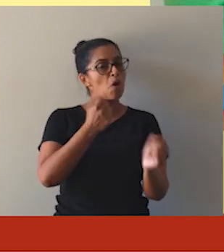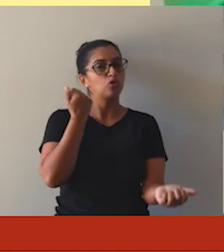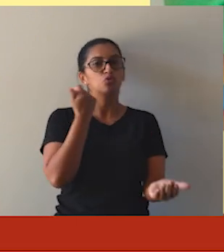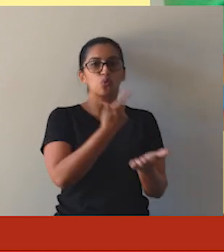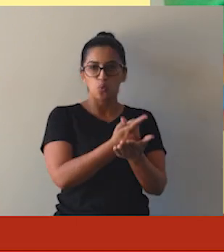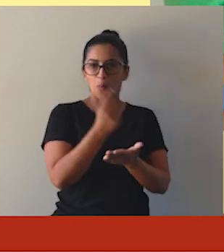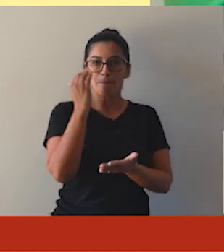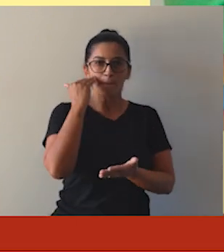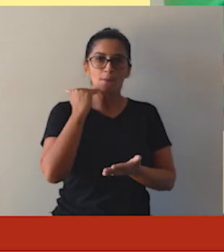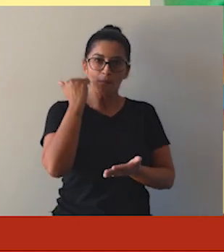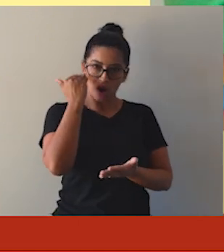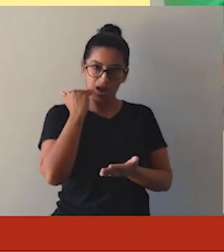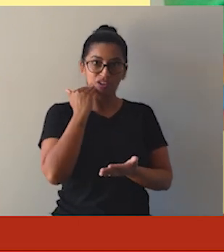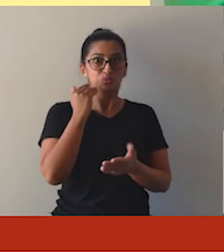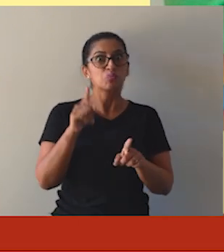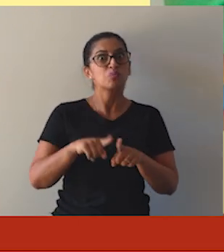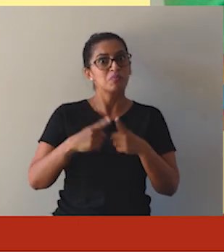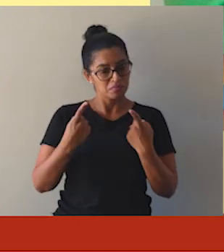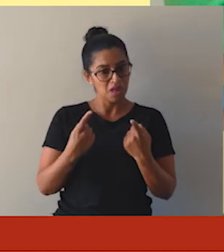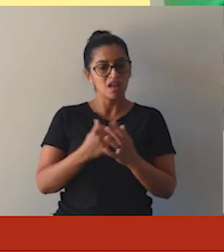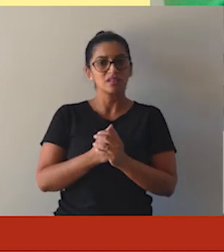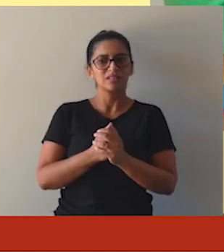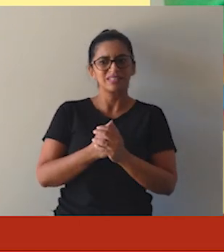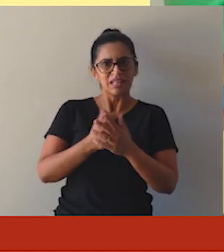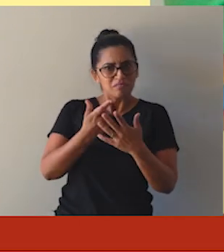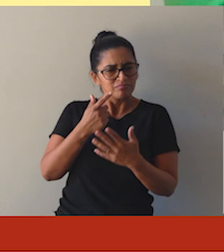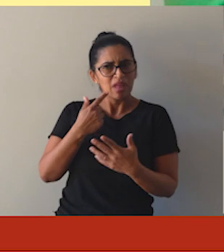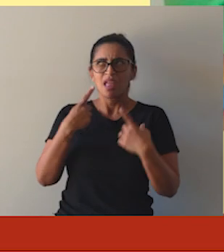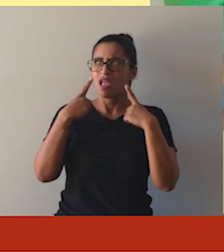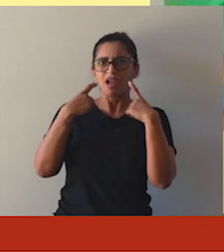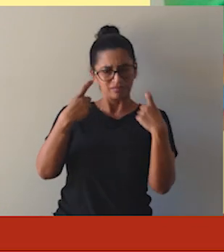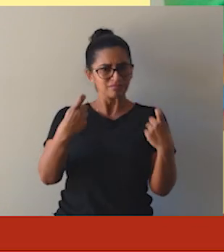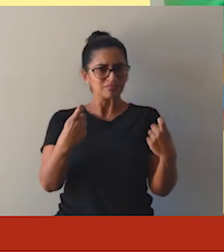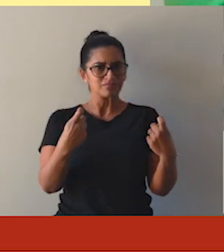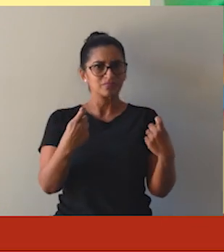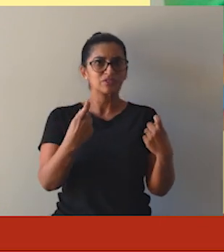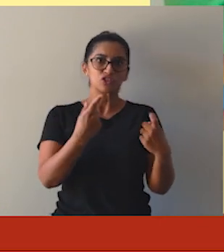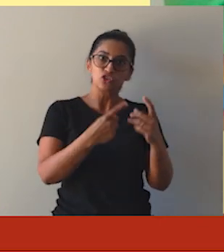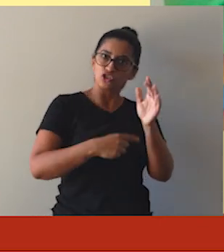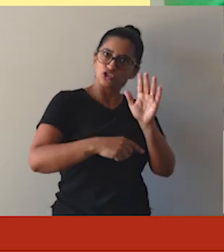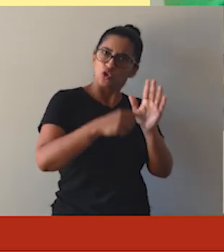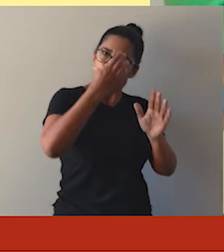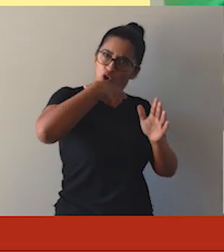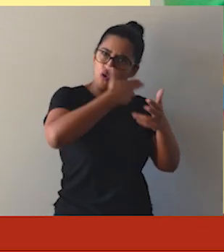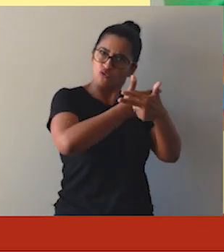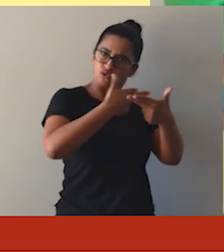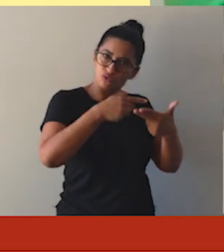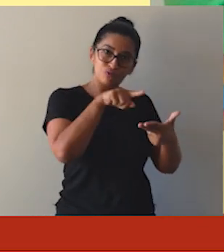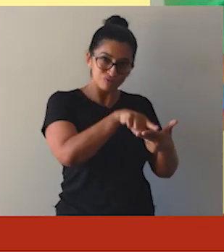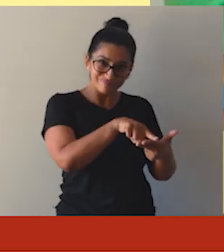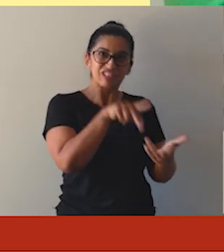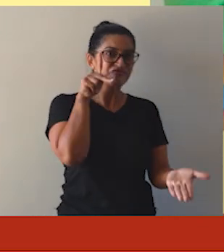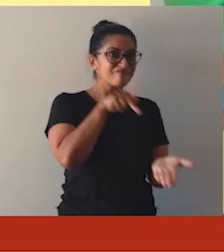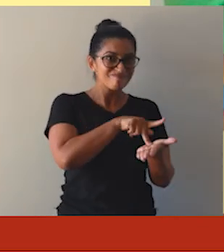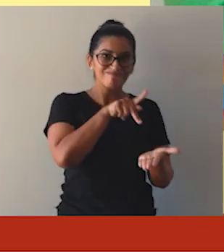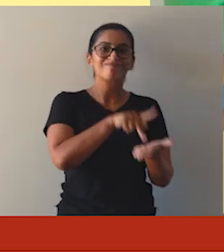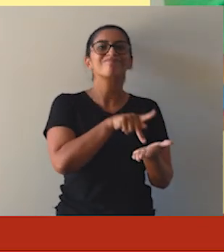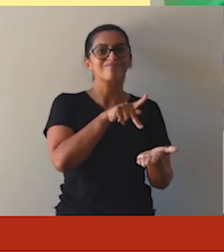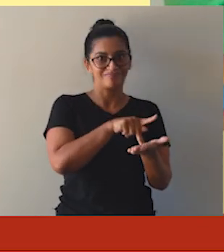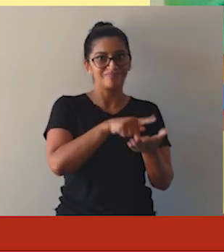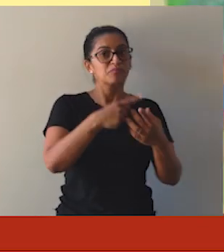as frutas reais, pois aí será trabalhado tanto o olfato, o paladar, como a textura, né, o